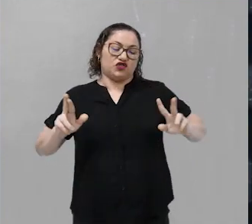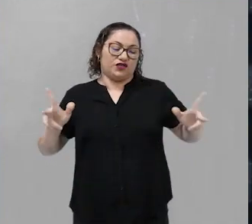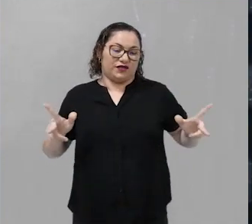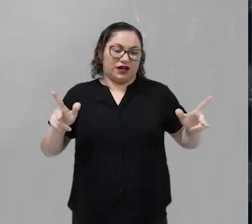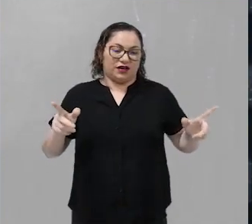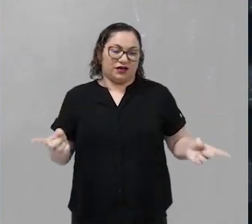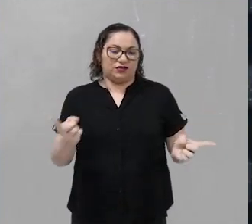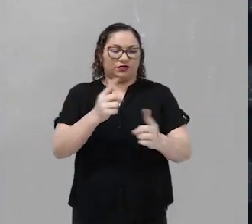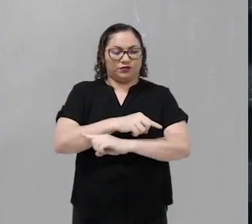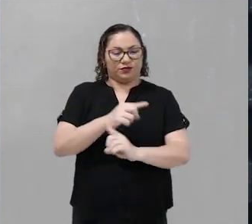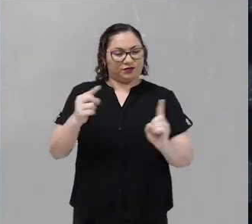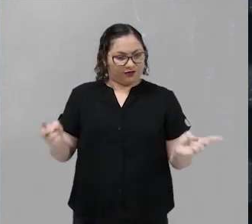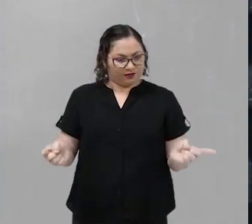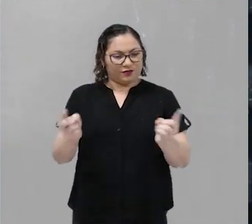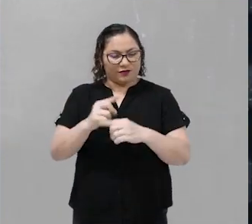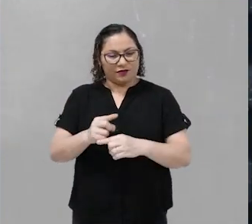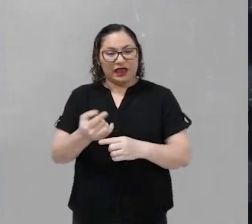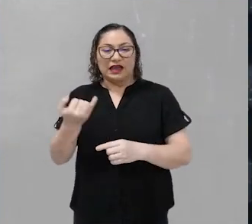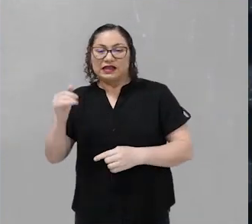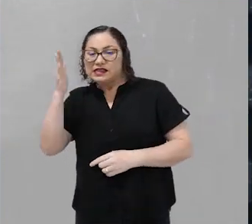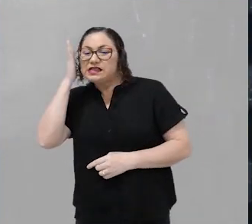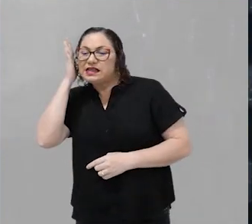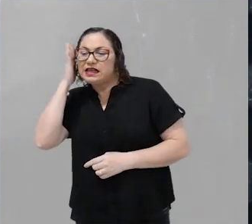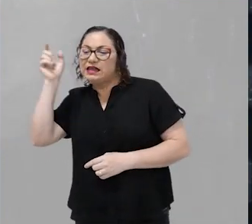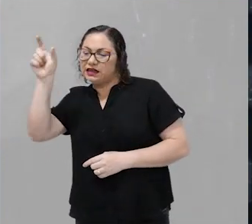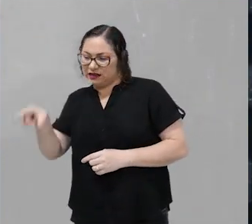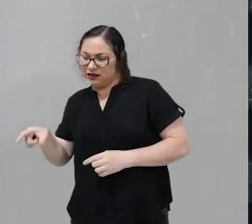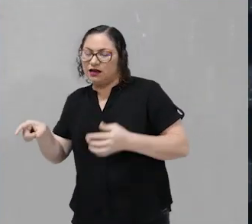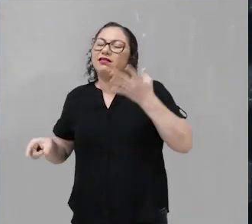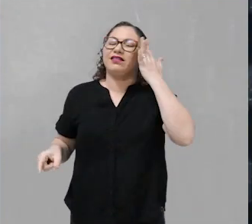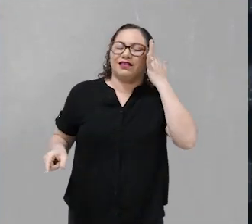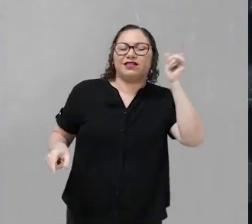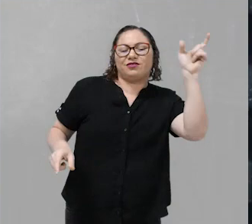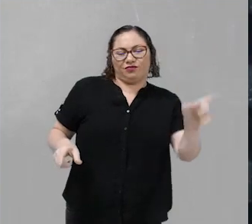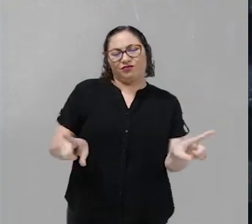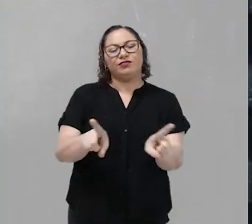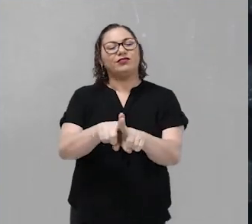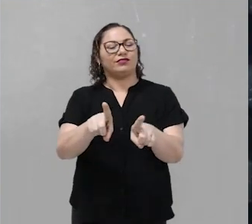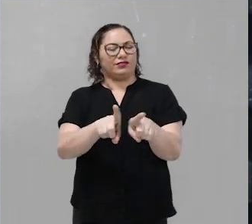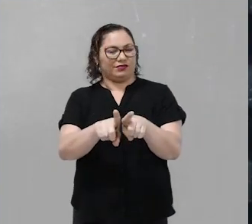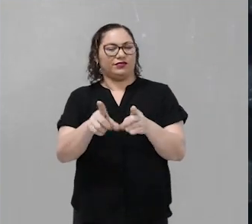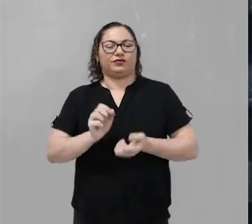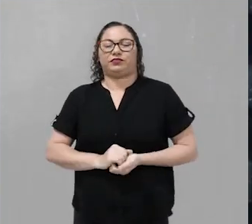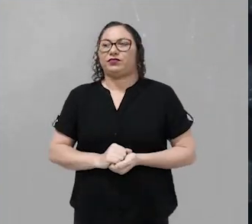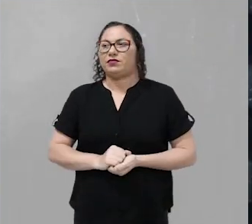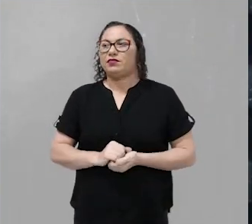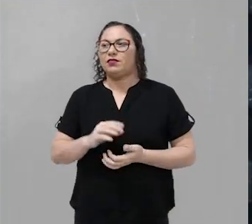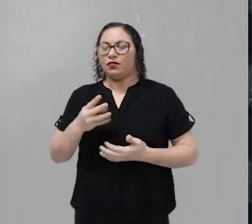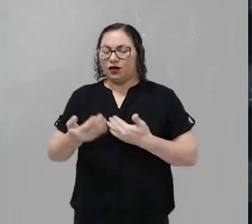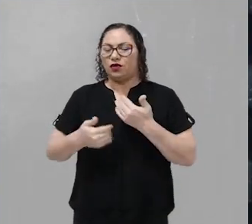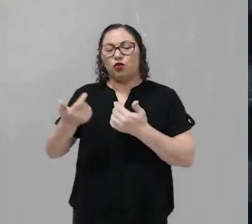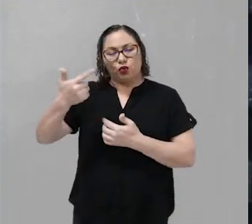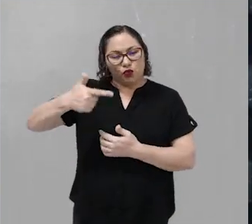vice-versa, ok? Então, se você entender um, você vai entender o outro também. Beleza? Vamos então continuar nossa aula. Vamos partir para o